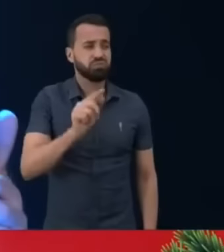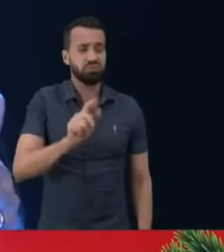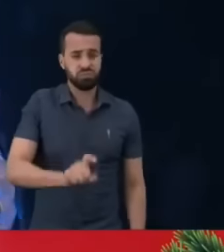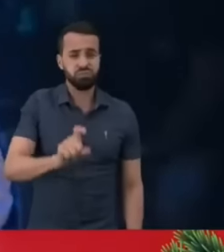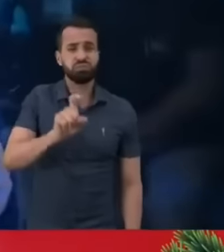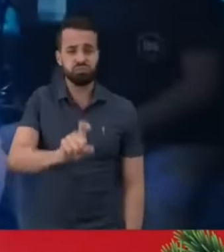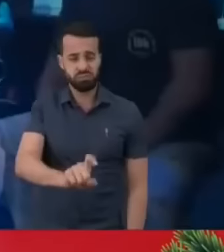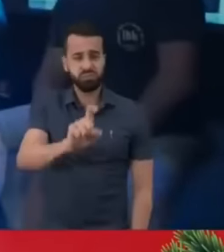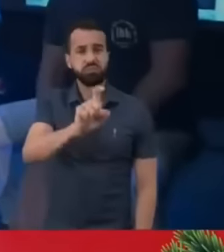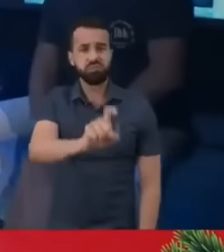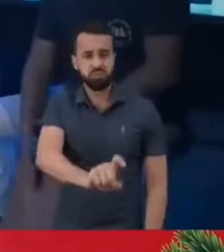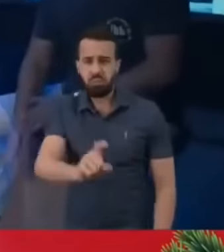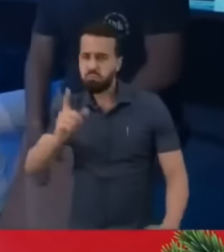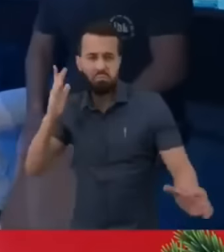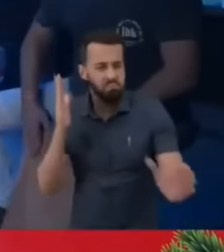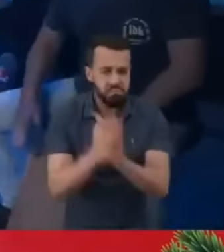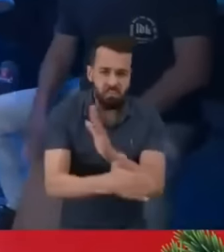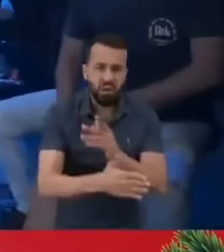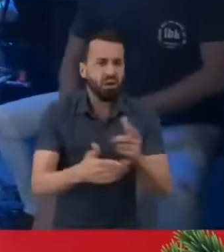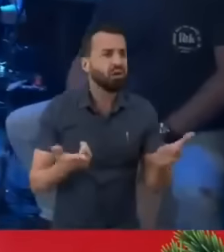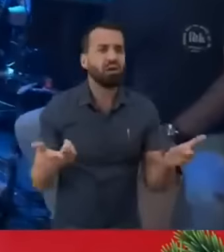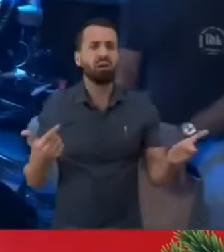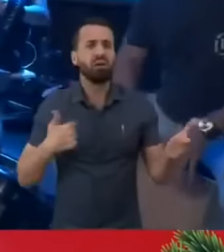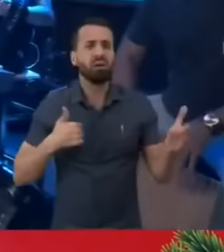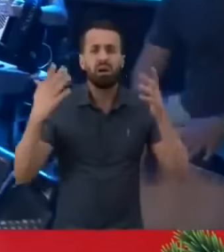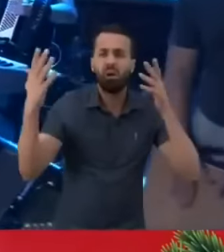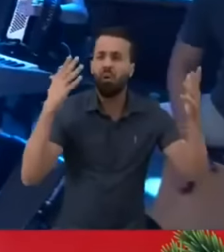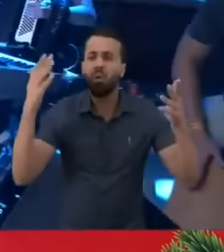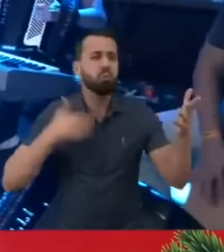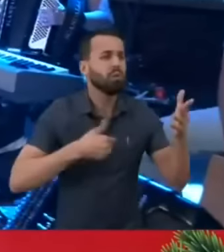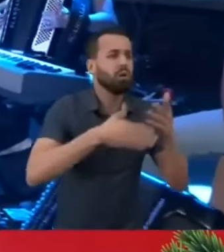Saí de que jeito, se nem sei o rumo.